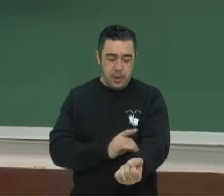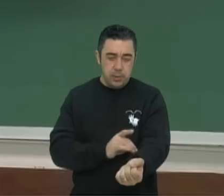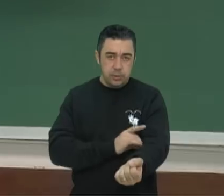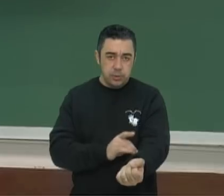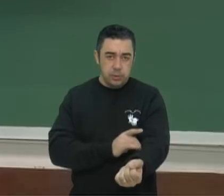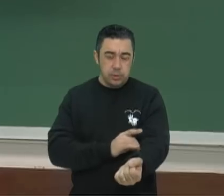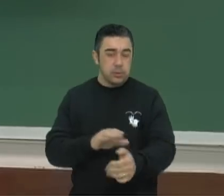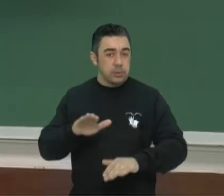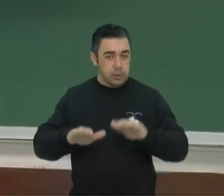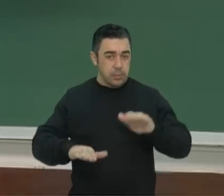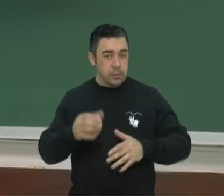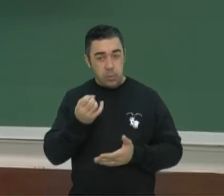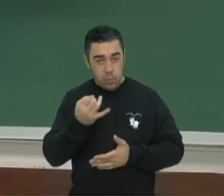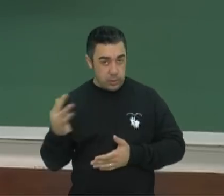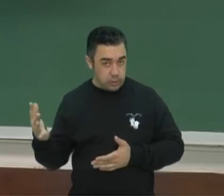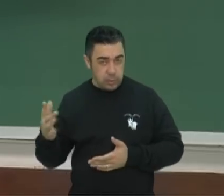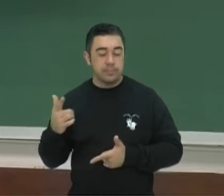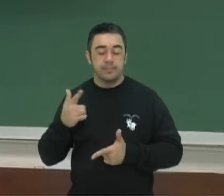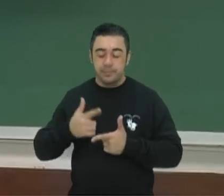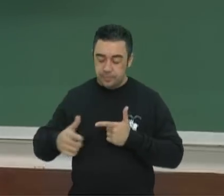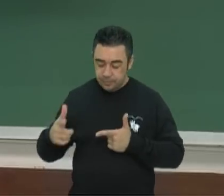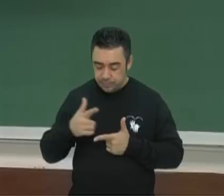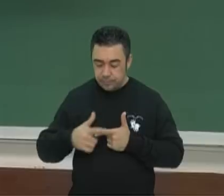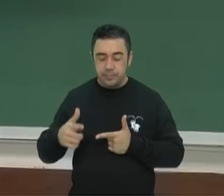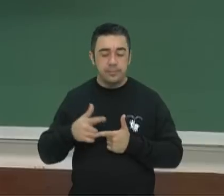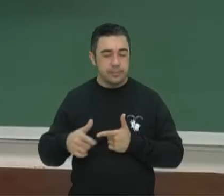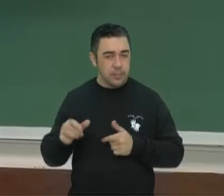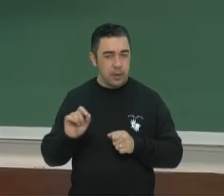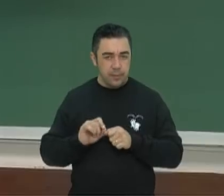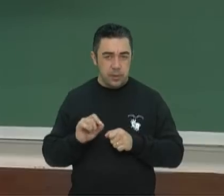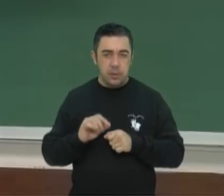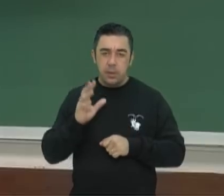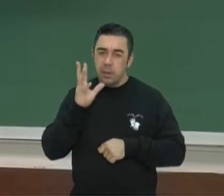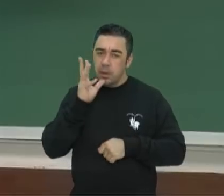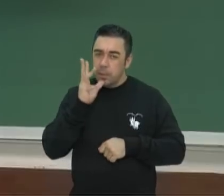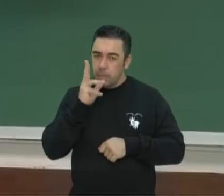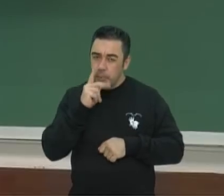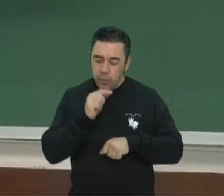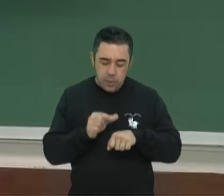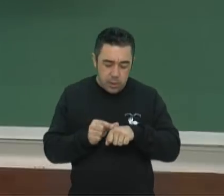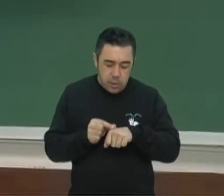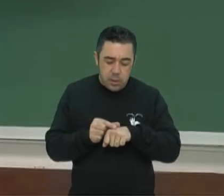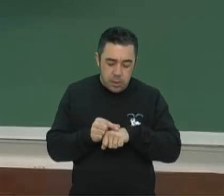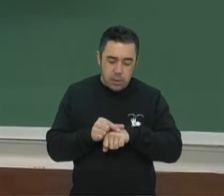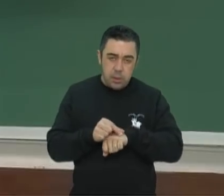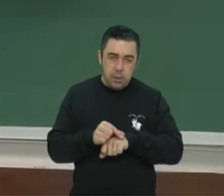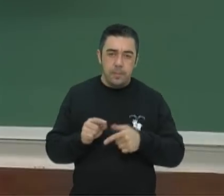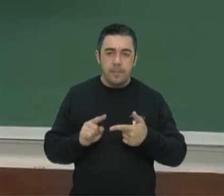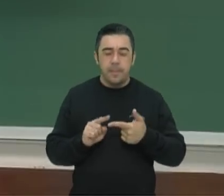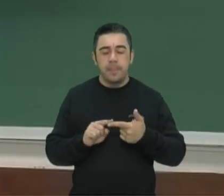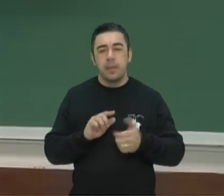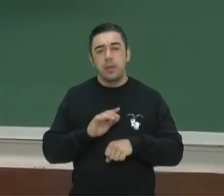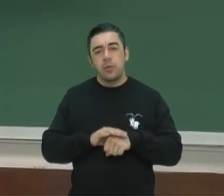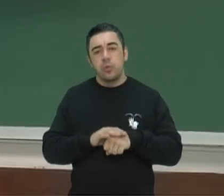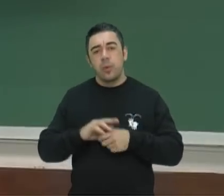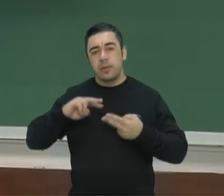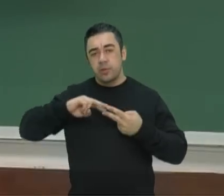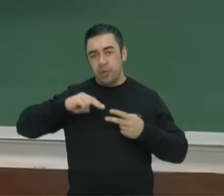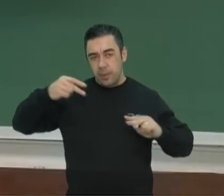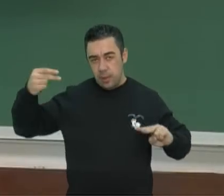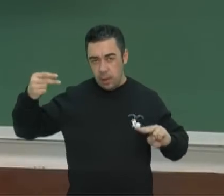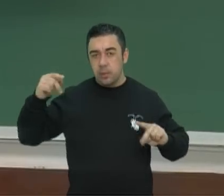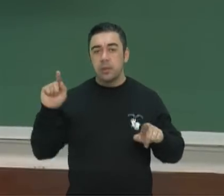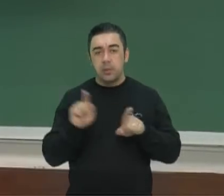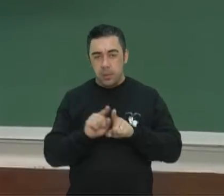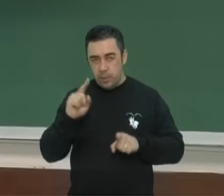da doença, tem problemas no processo de cicatrização, existem outras doenças, existem doenças genéticas que vocês vão ver mais